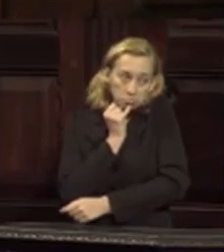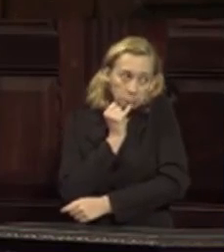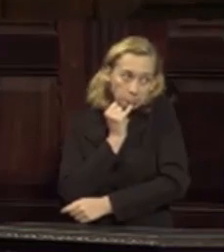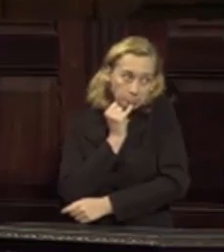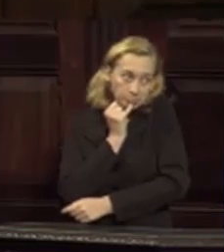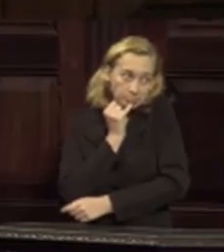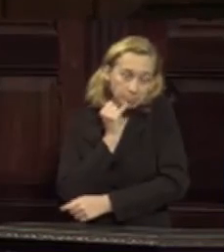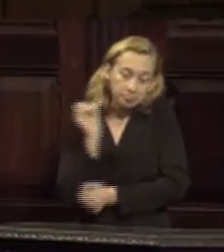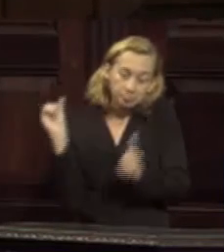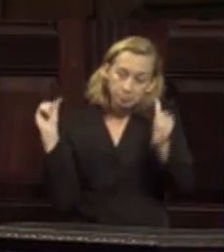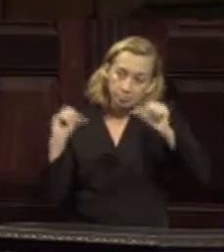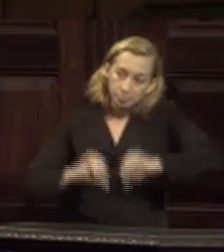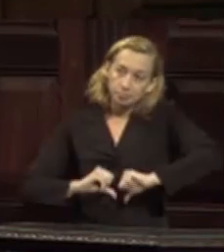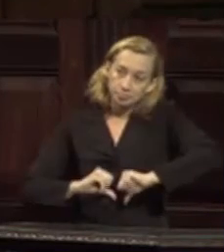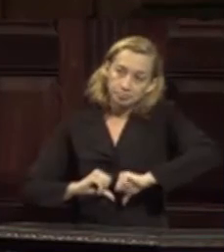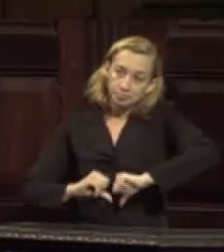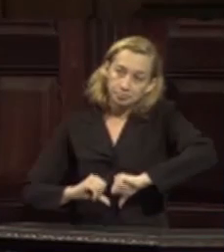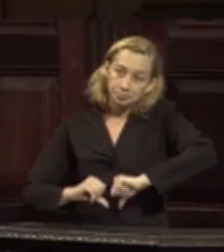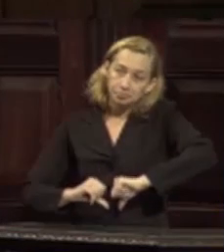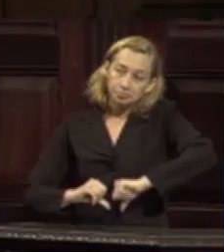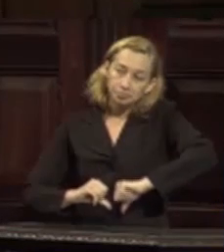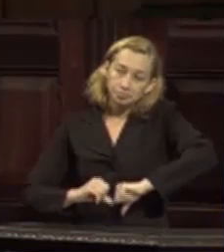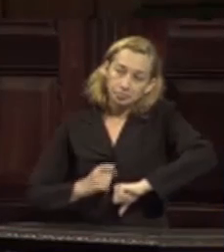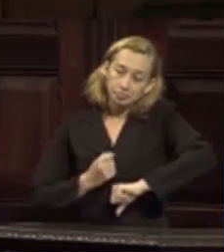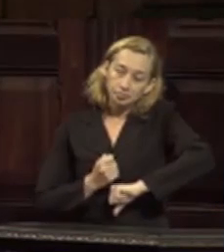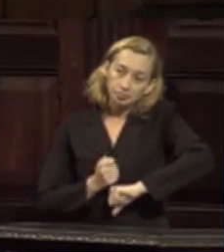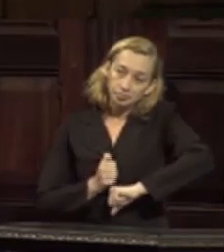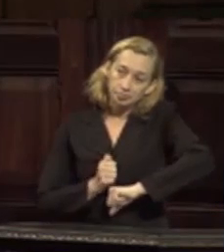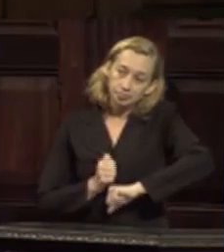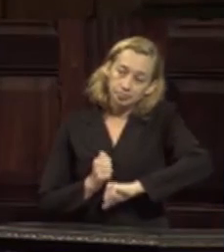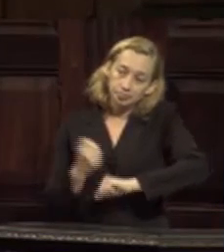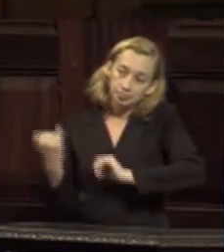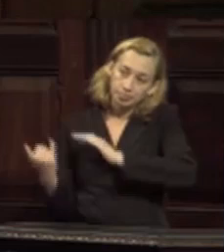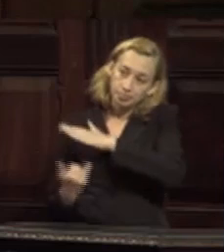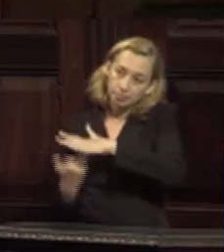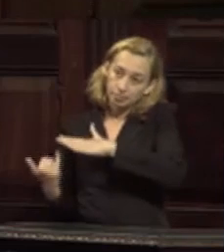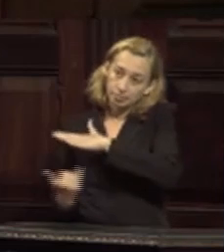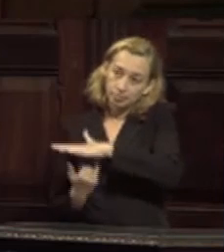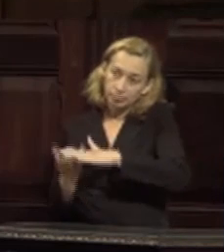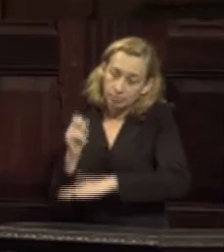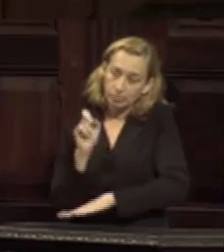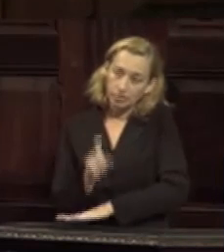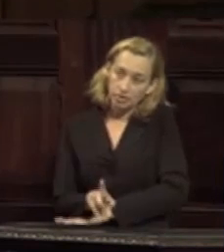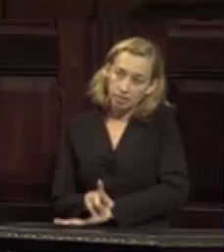botar abaixo a reputação de umas poucas instituições que são